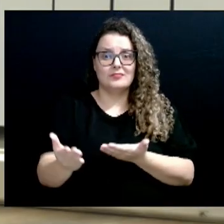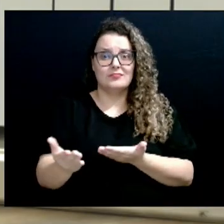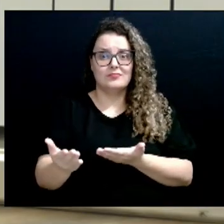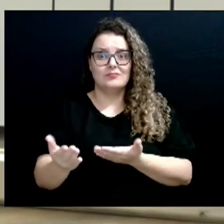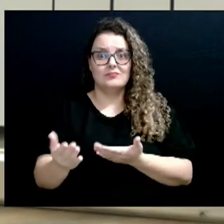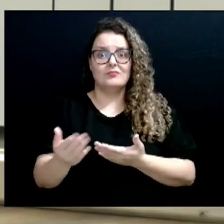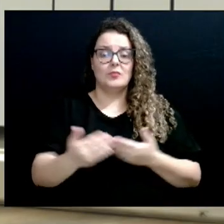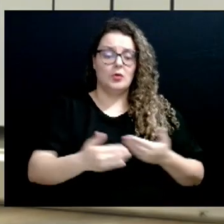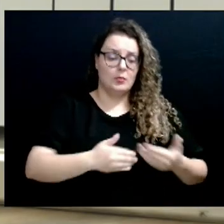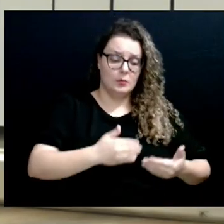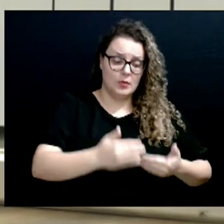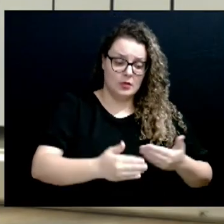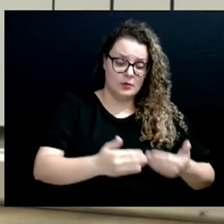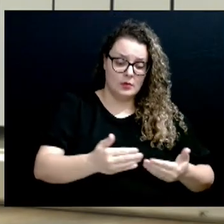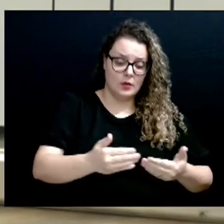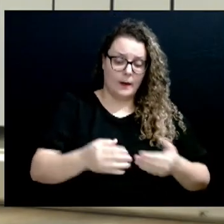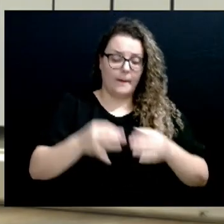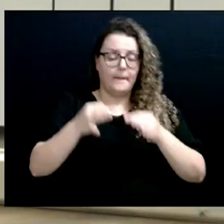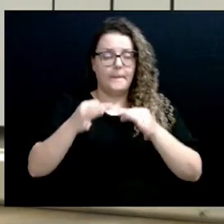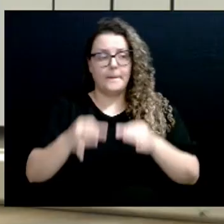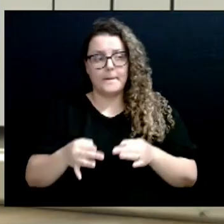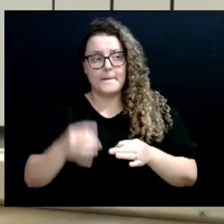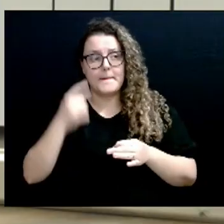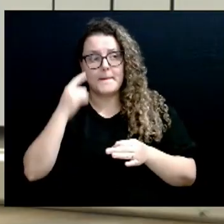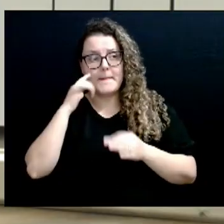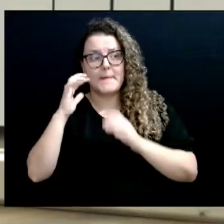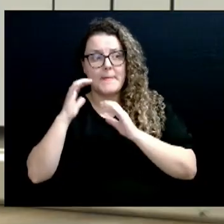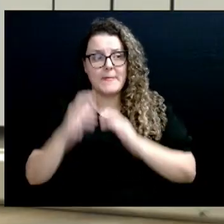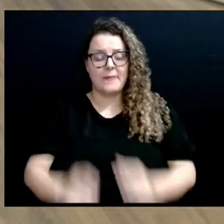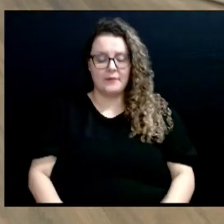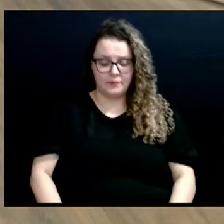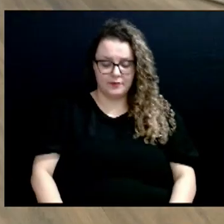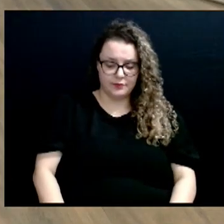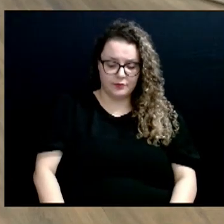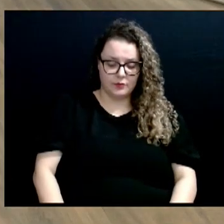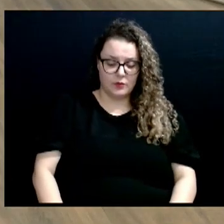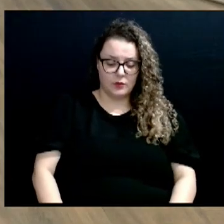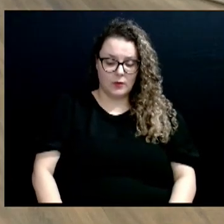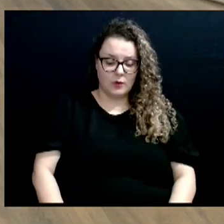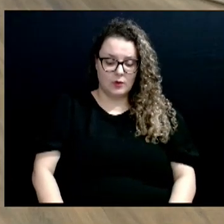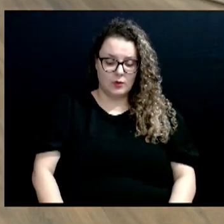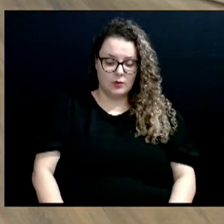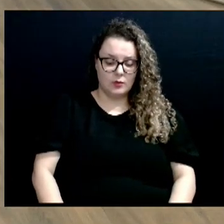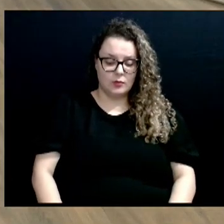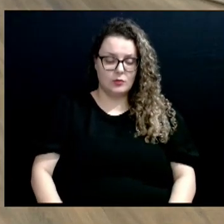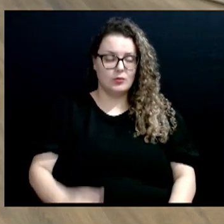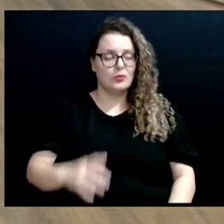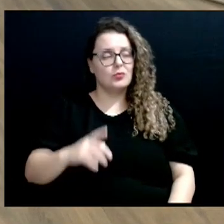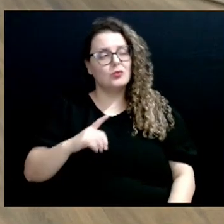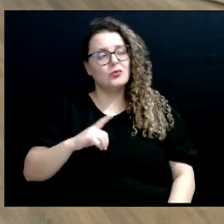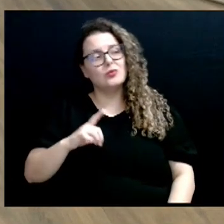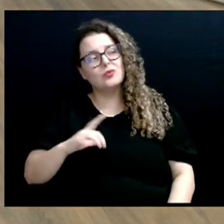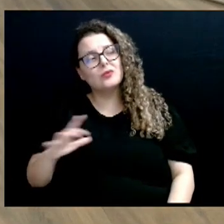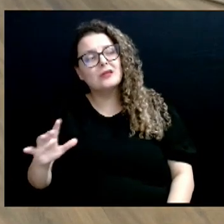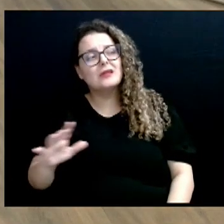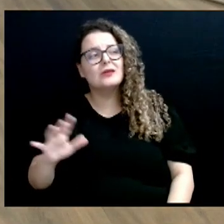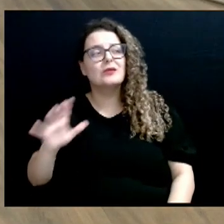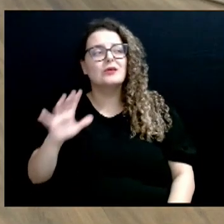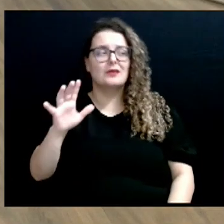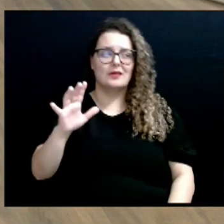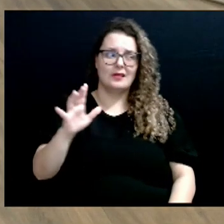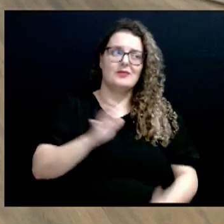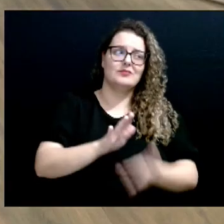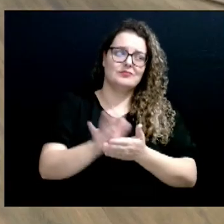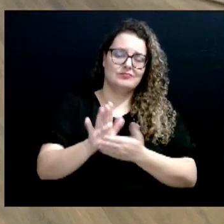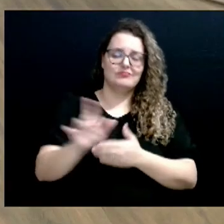processo justamente pensando no alto custo que o brasileiro tem para se tornar uma pessoa habilitada.